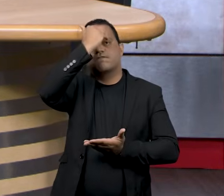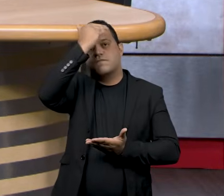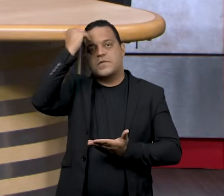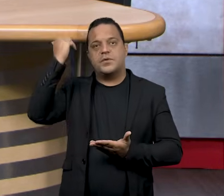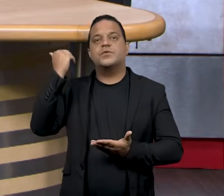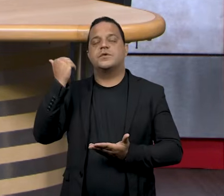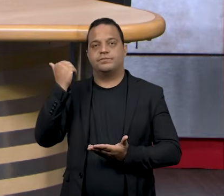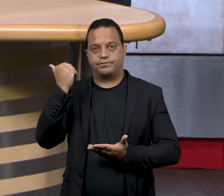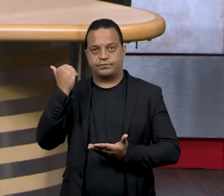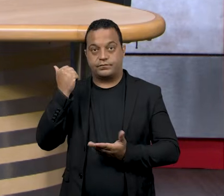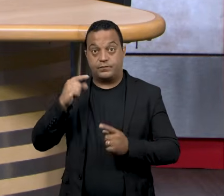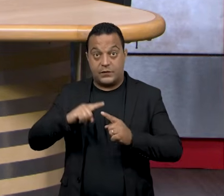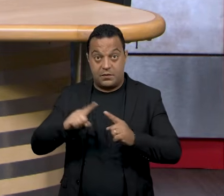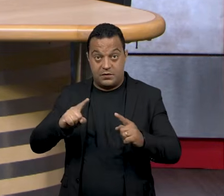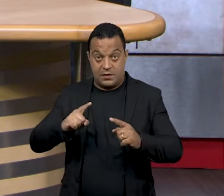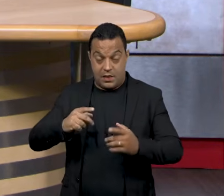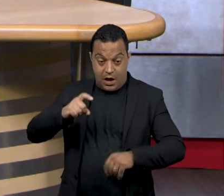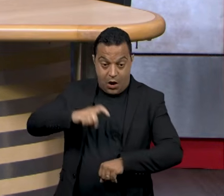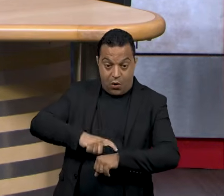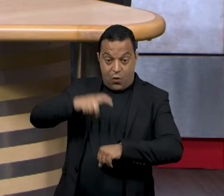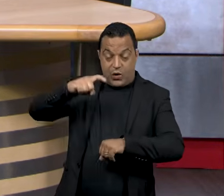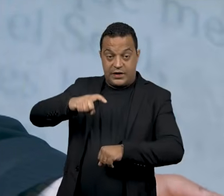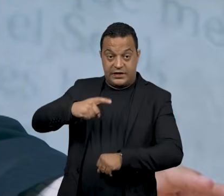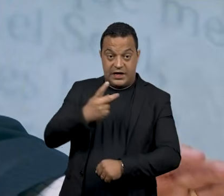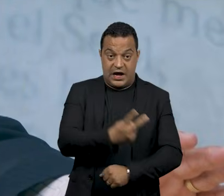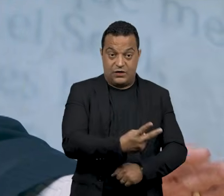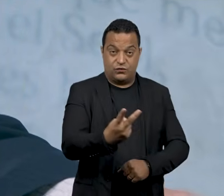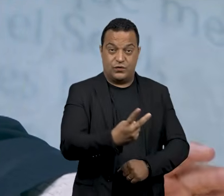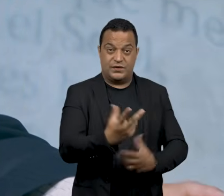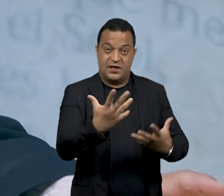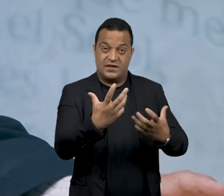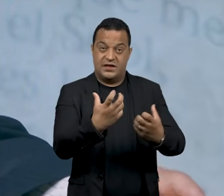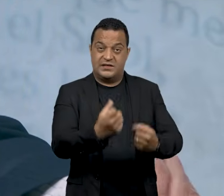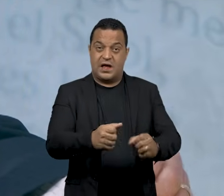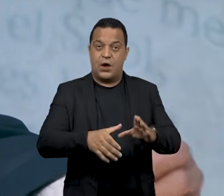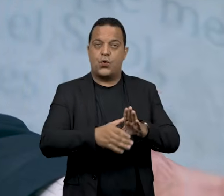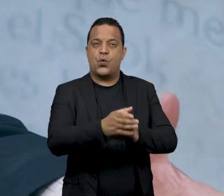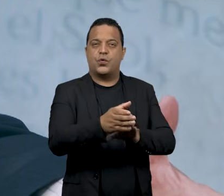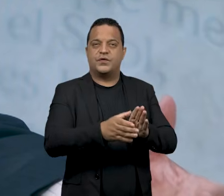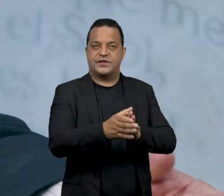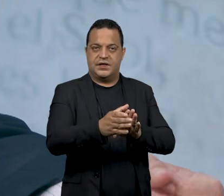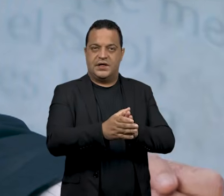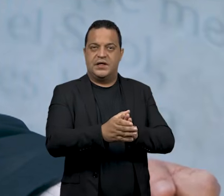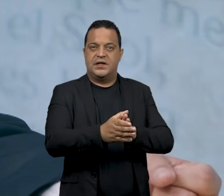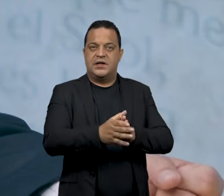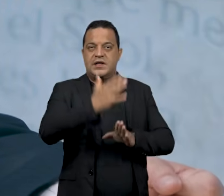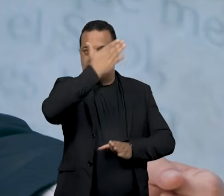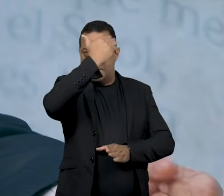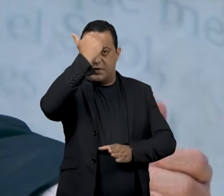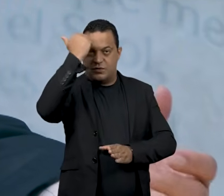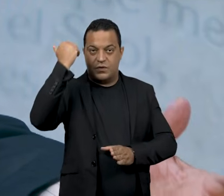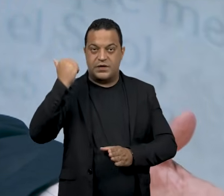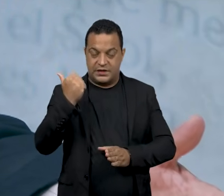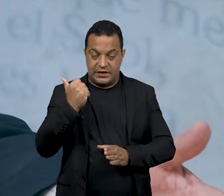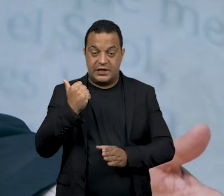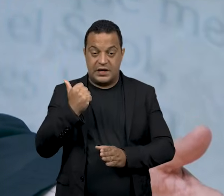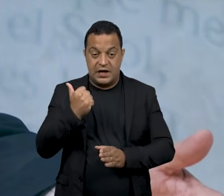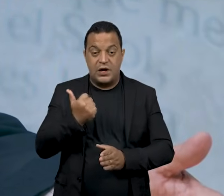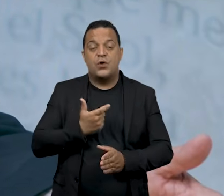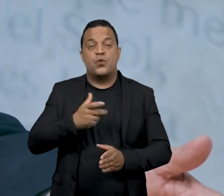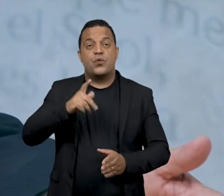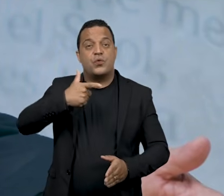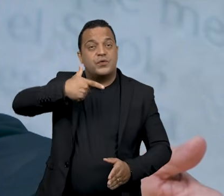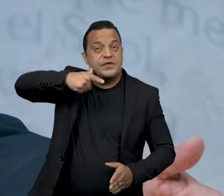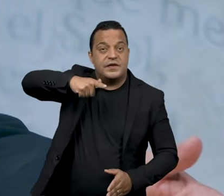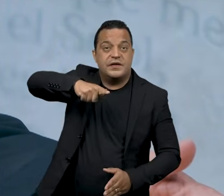quando Deus entrou, quando a sabedoria entrou, então tudo se transformou e elas tiveram um êxito muito grande de ver o próprio